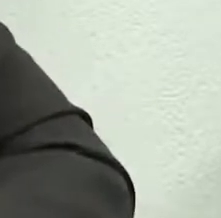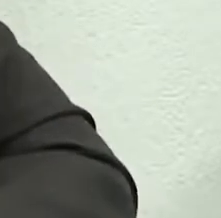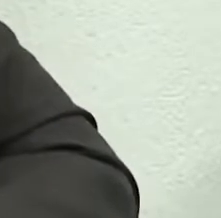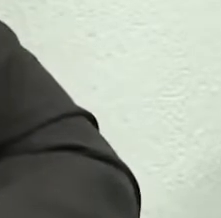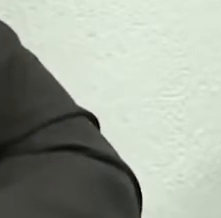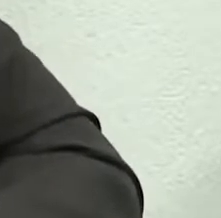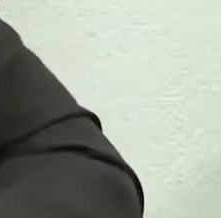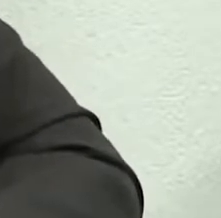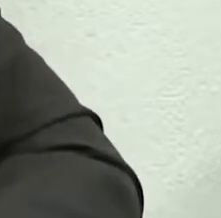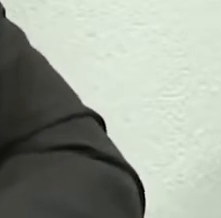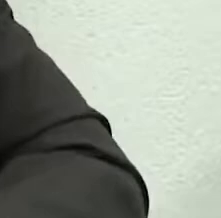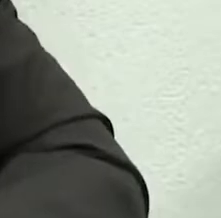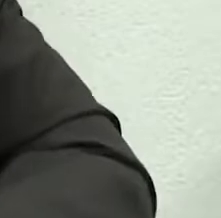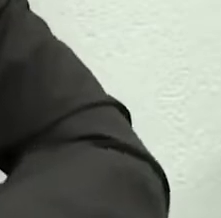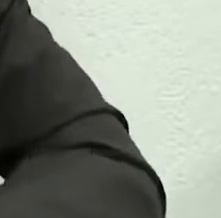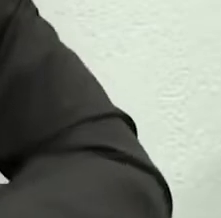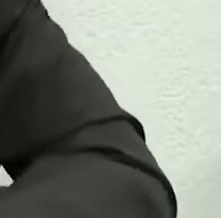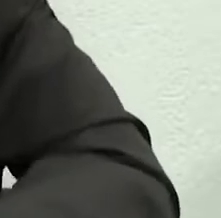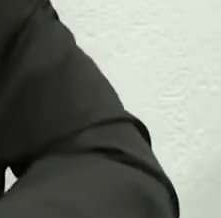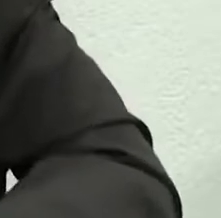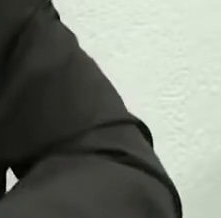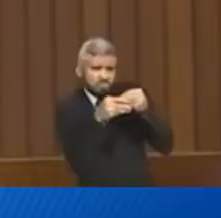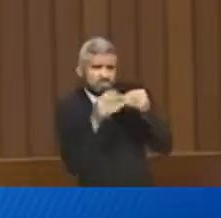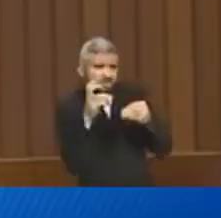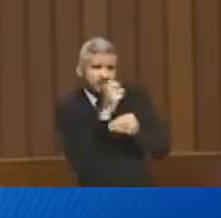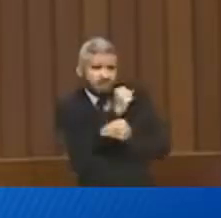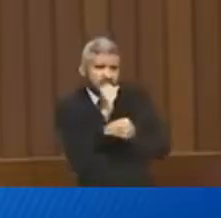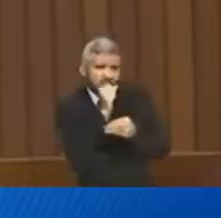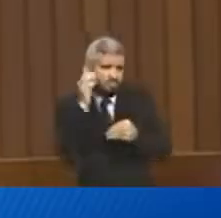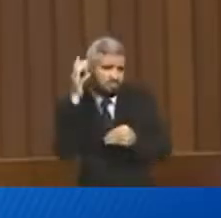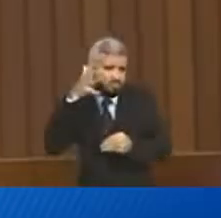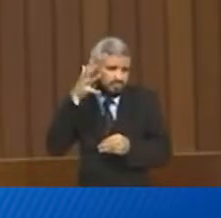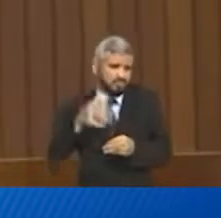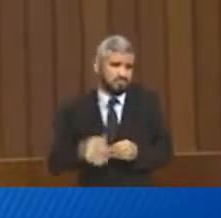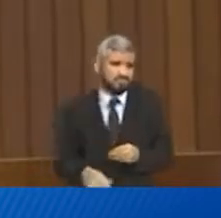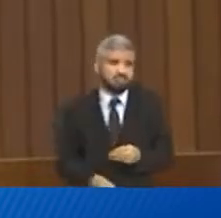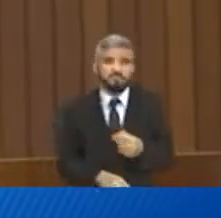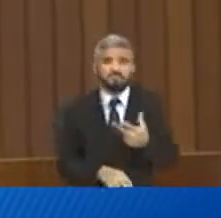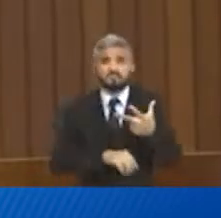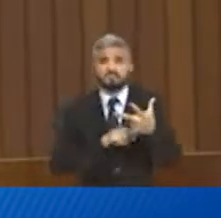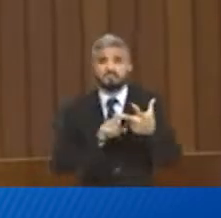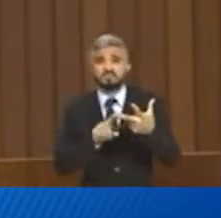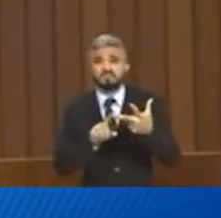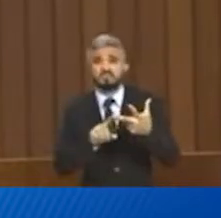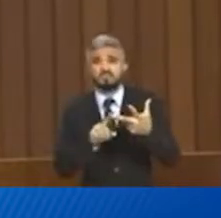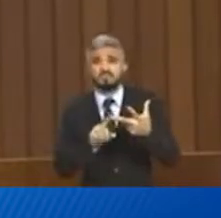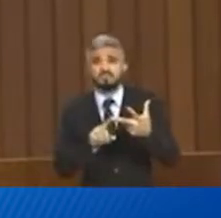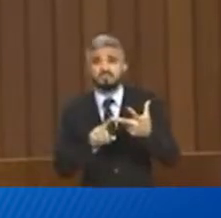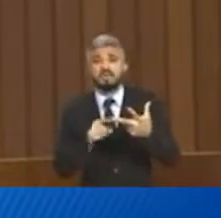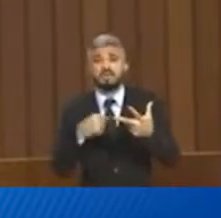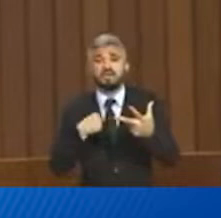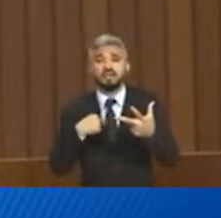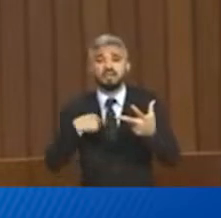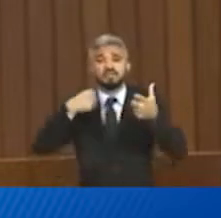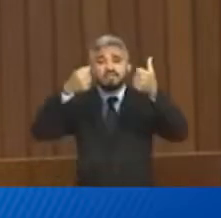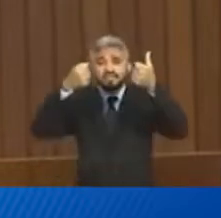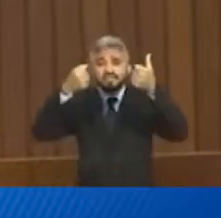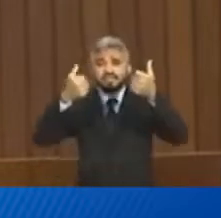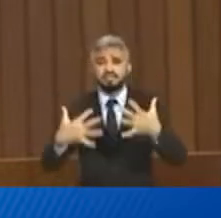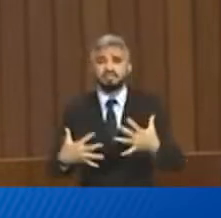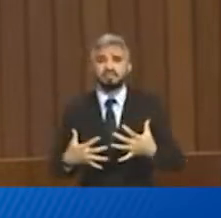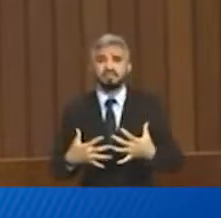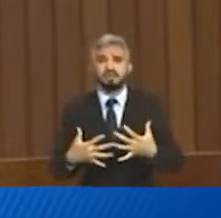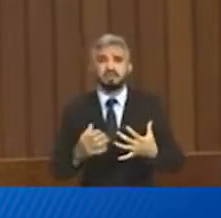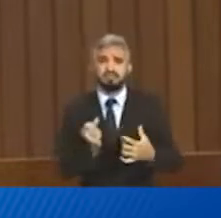correndo um sério risco daquele paciente vir a óbito puxar um ponto da fala é para tratar do Absurdo que se tornou